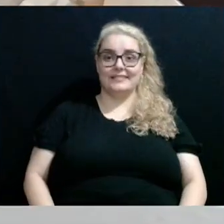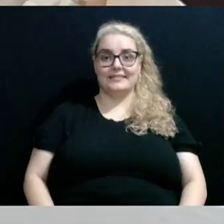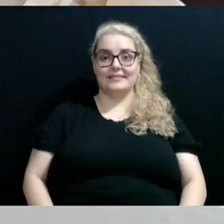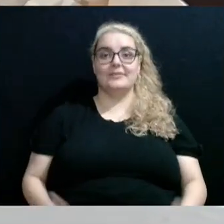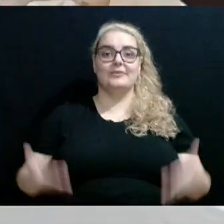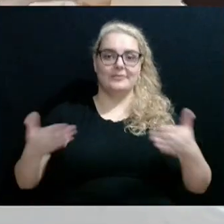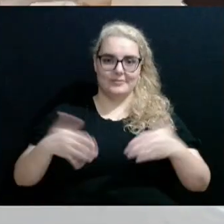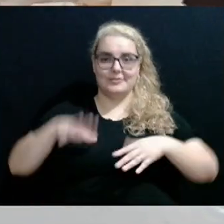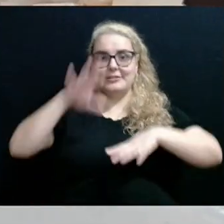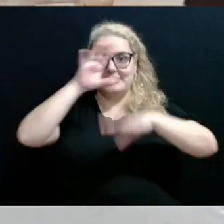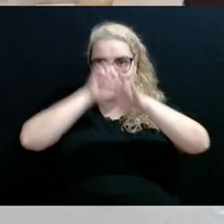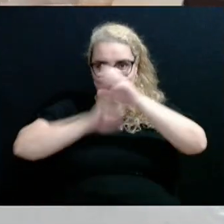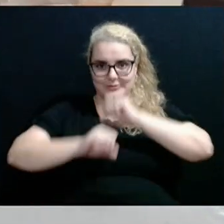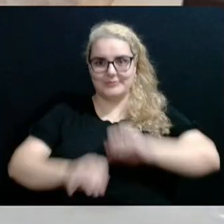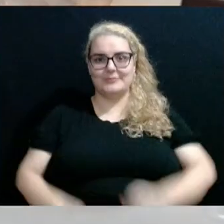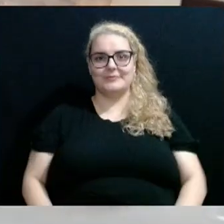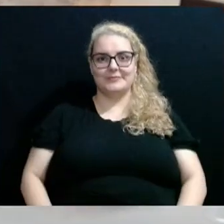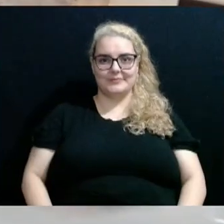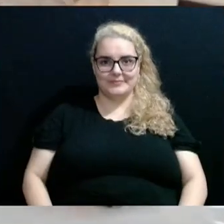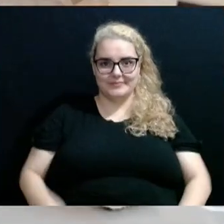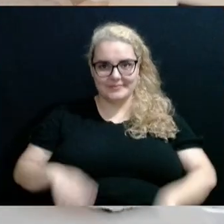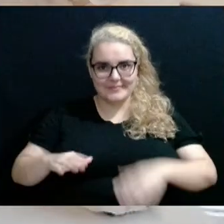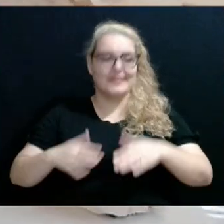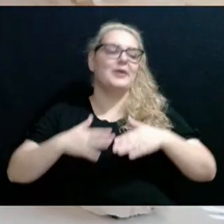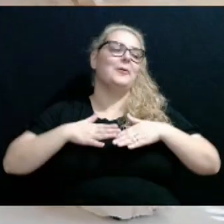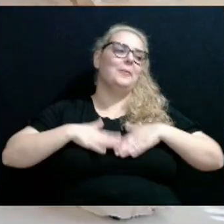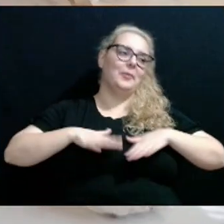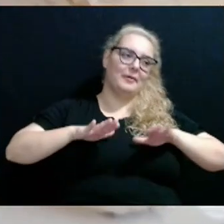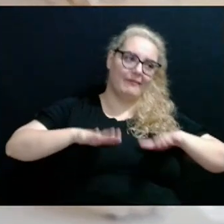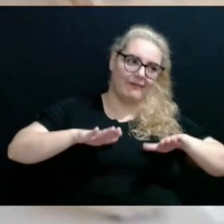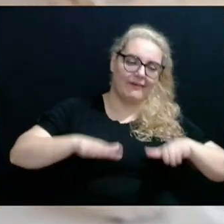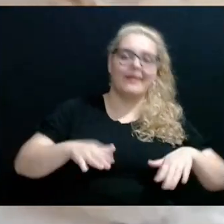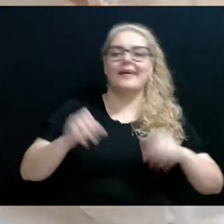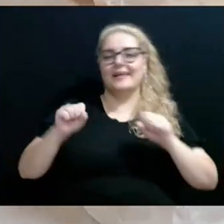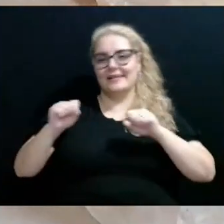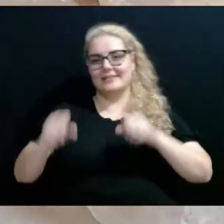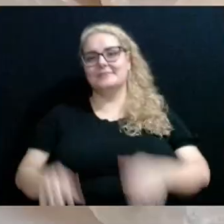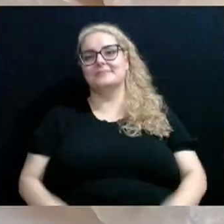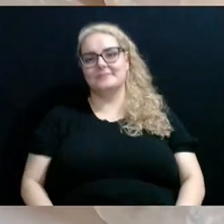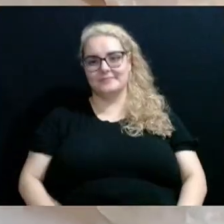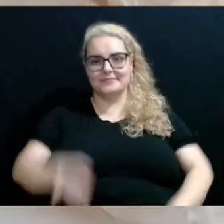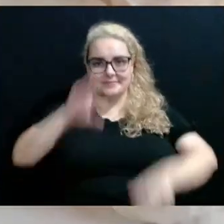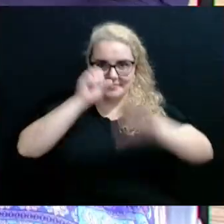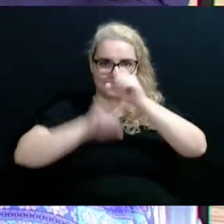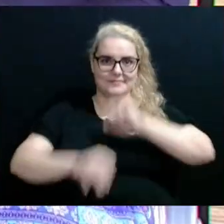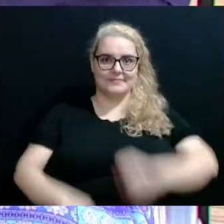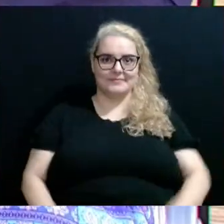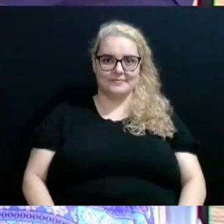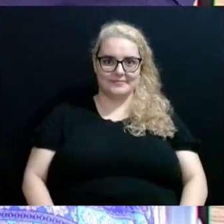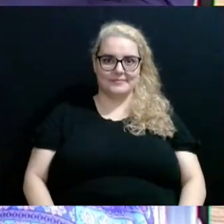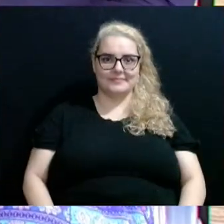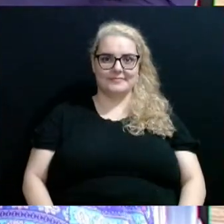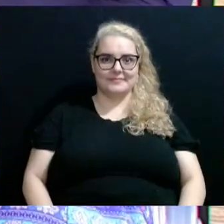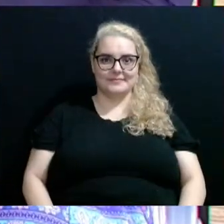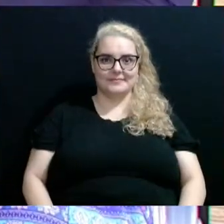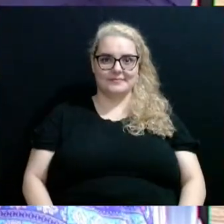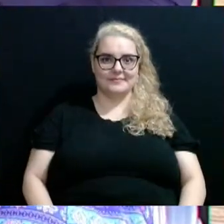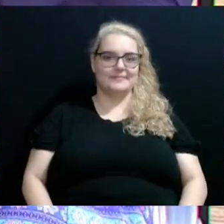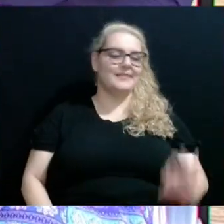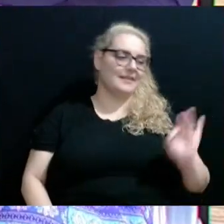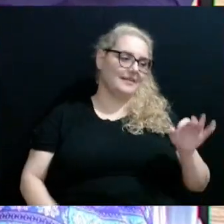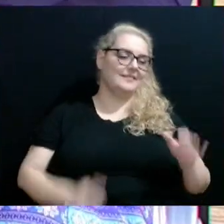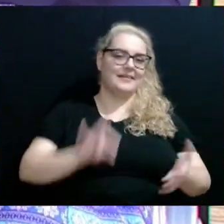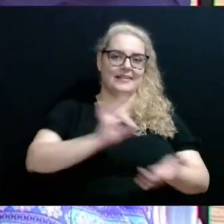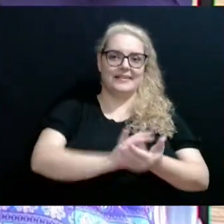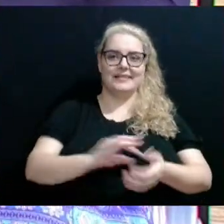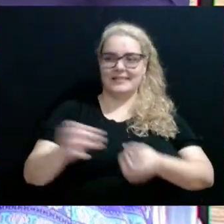aprendi com os meus tropeços, então... A gente aprende. A gente aprende, né? É verdade. A vida